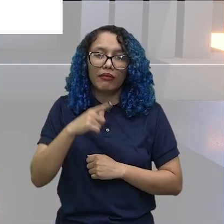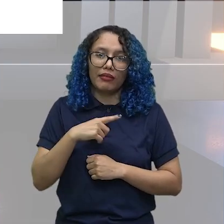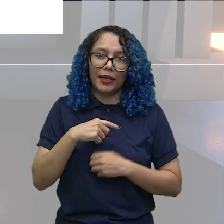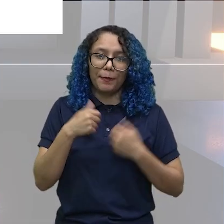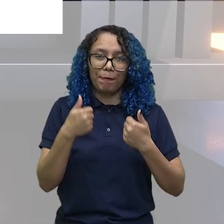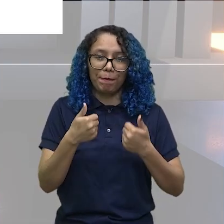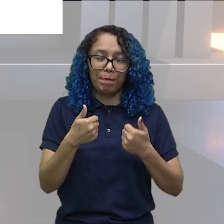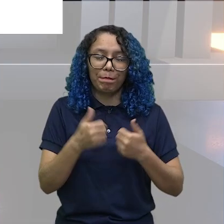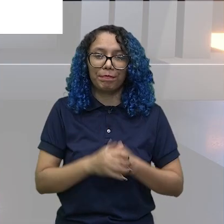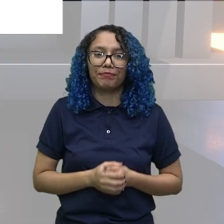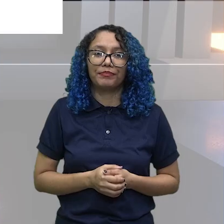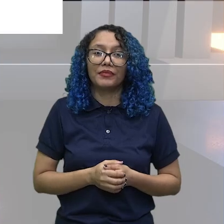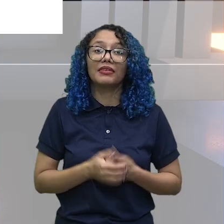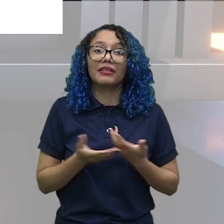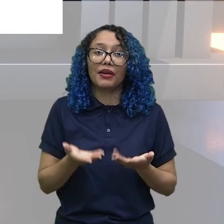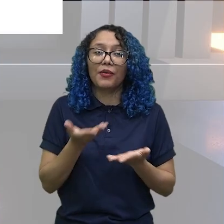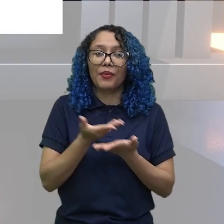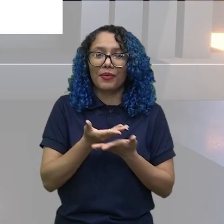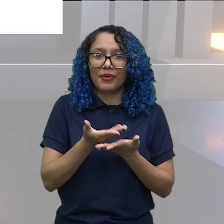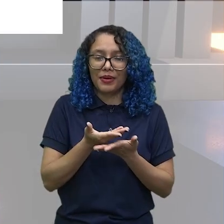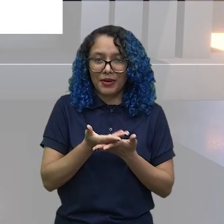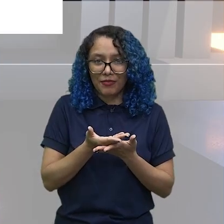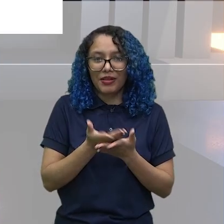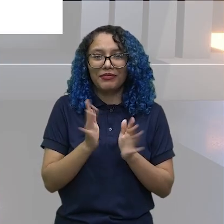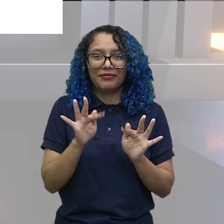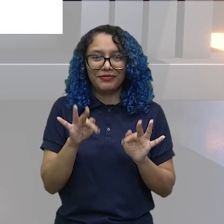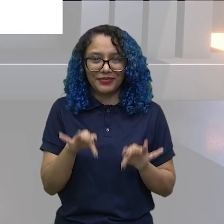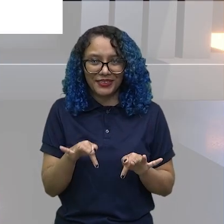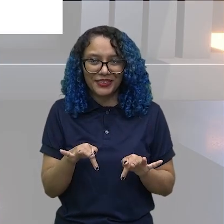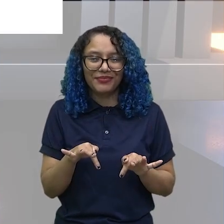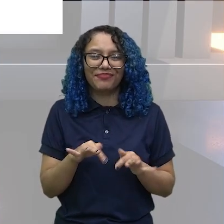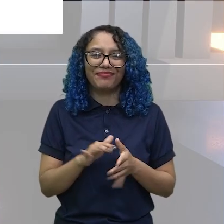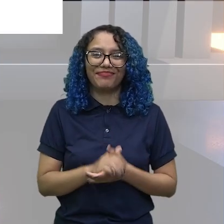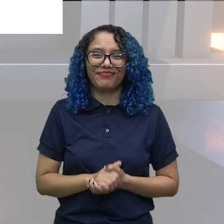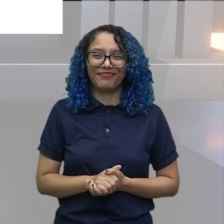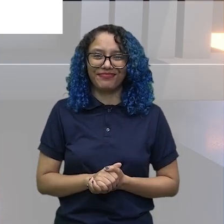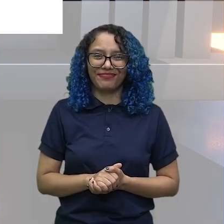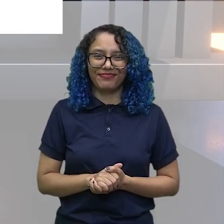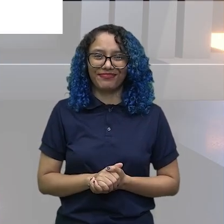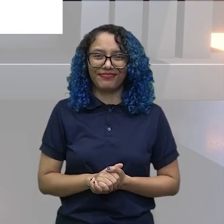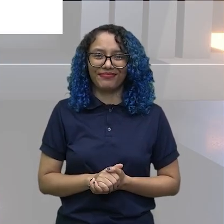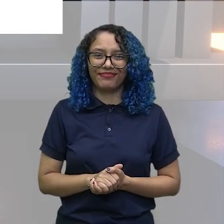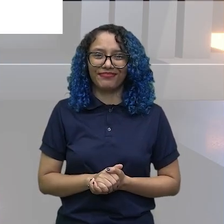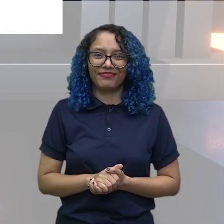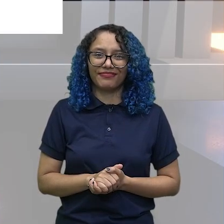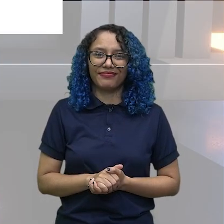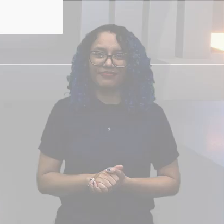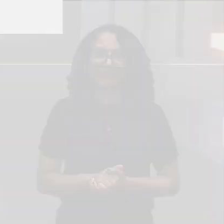administrar. Bem, com isso, a gente vai finalizando o conteúdo da nossa aula.